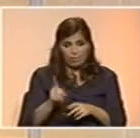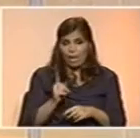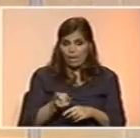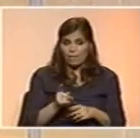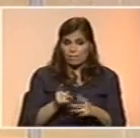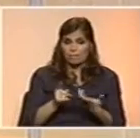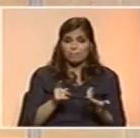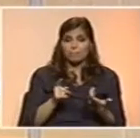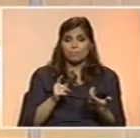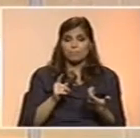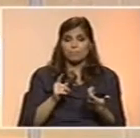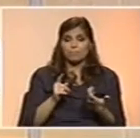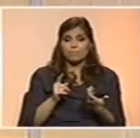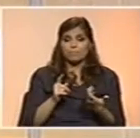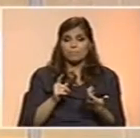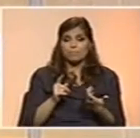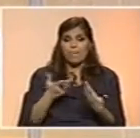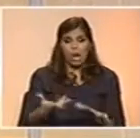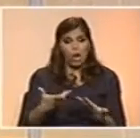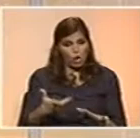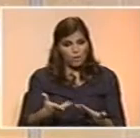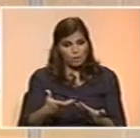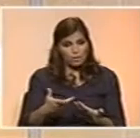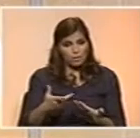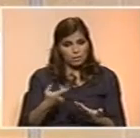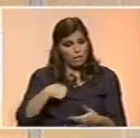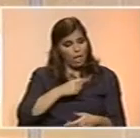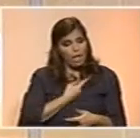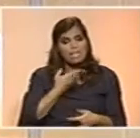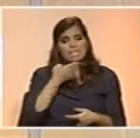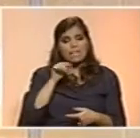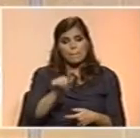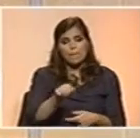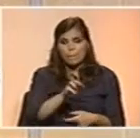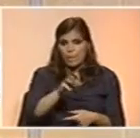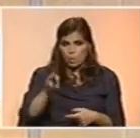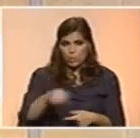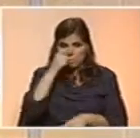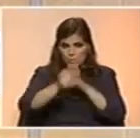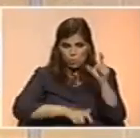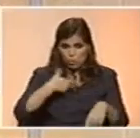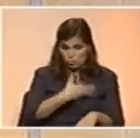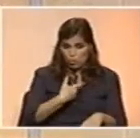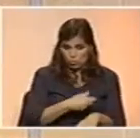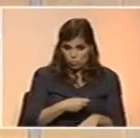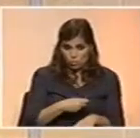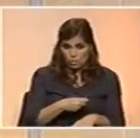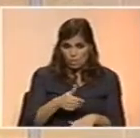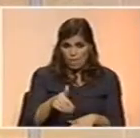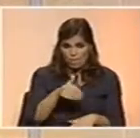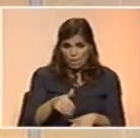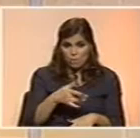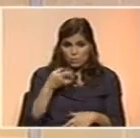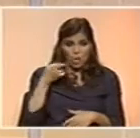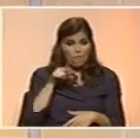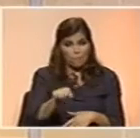de, neste momento somos 7 mil milhões há pouco tempo, não é, de pessoas neste mundo, daqui a muito pouco tempo vamos ser